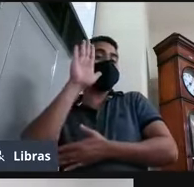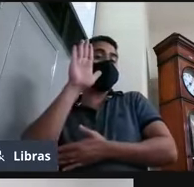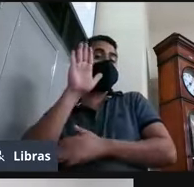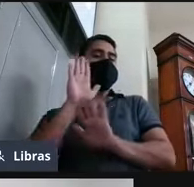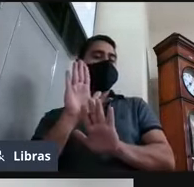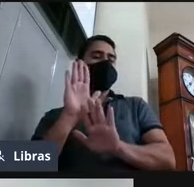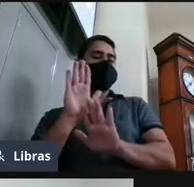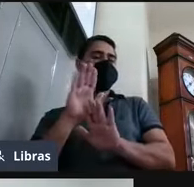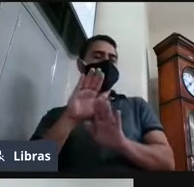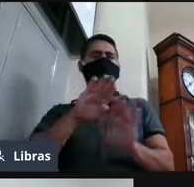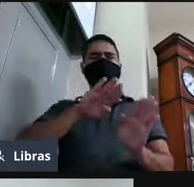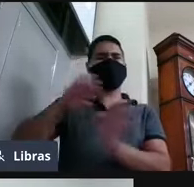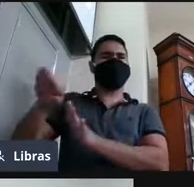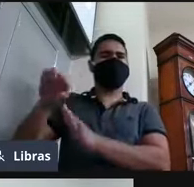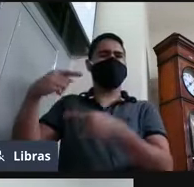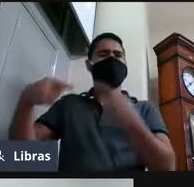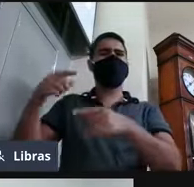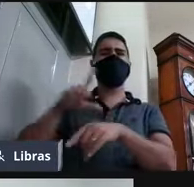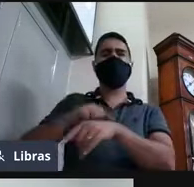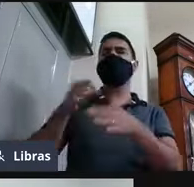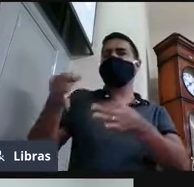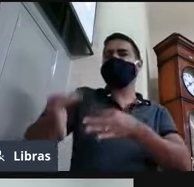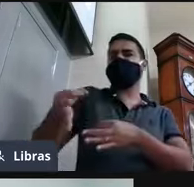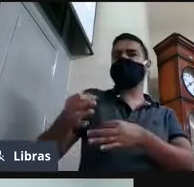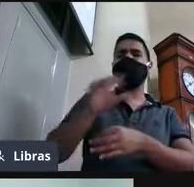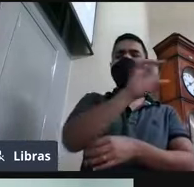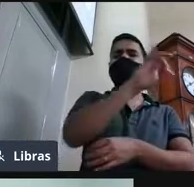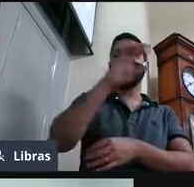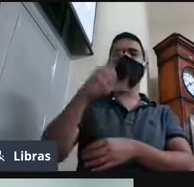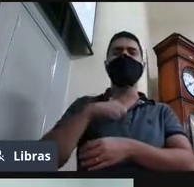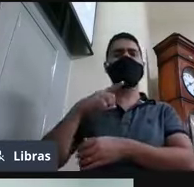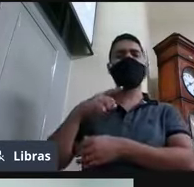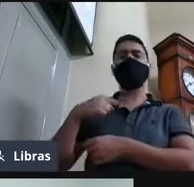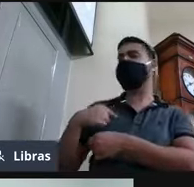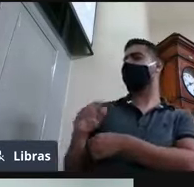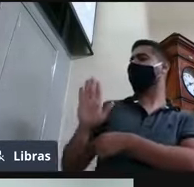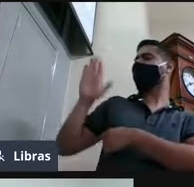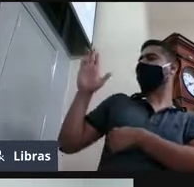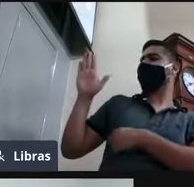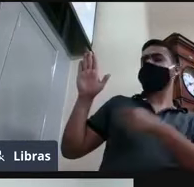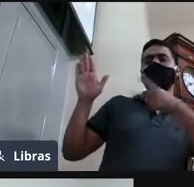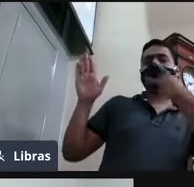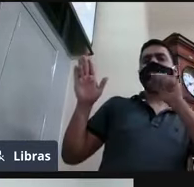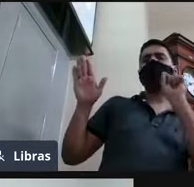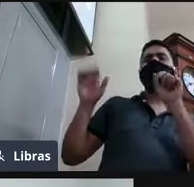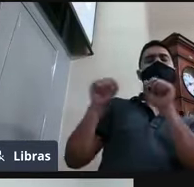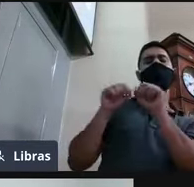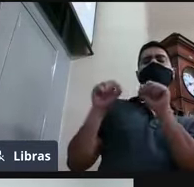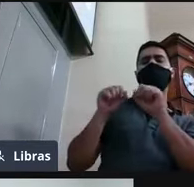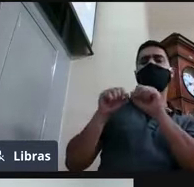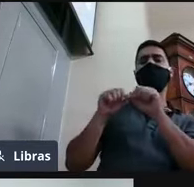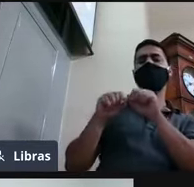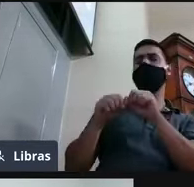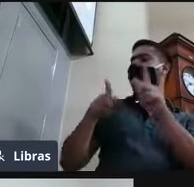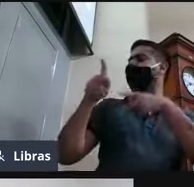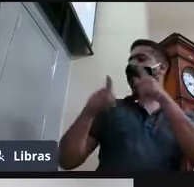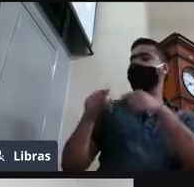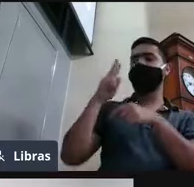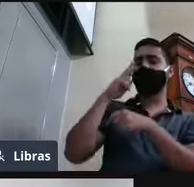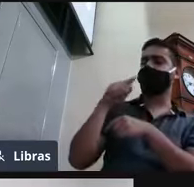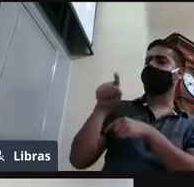vamos deixar a política de lado, na hora certa, cada um vai levantar a sua bandeira, cada um vai falar do que fez, e a população